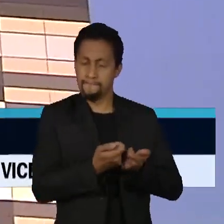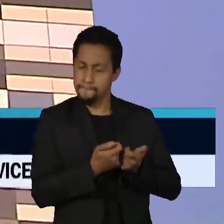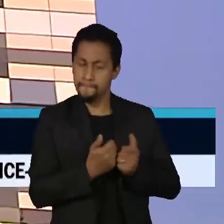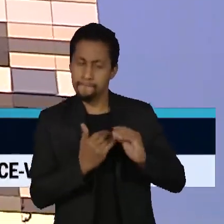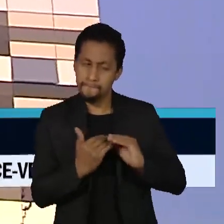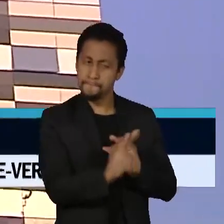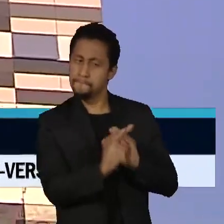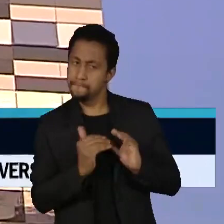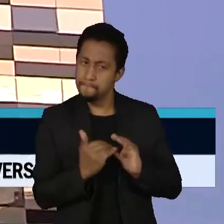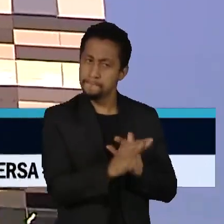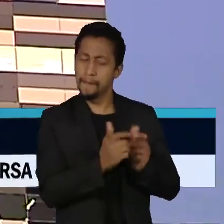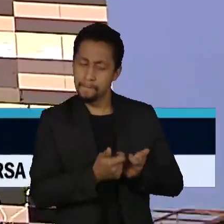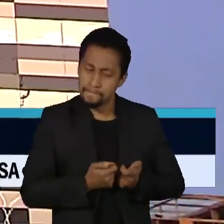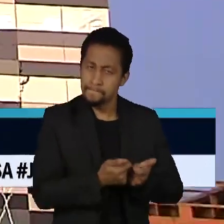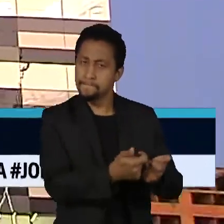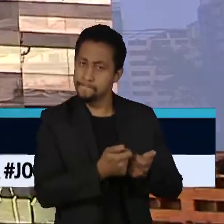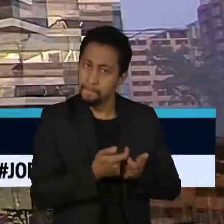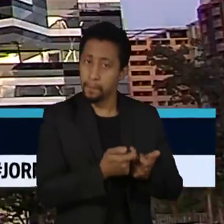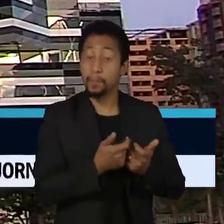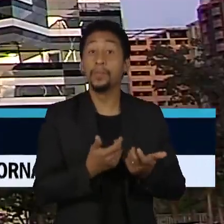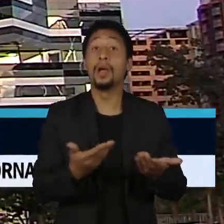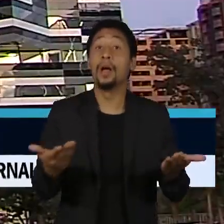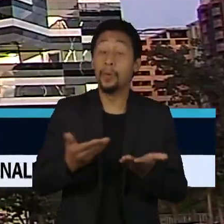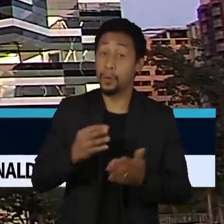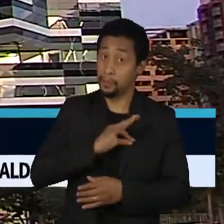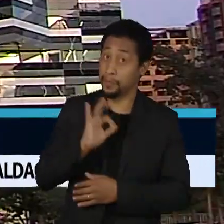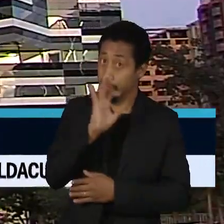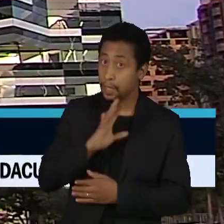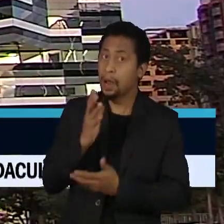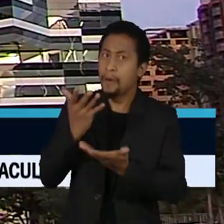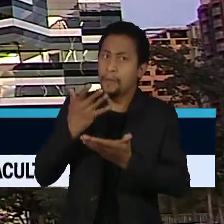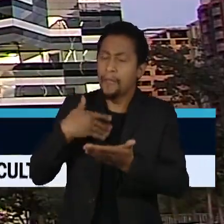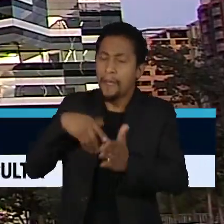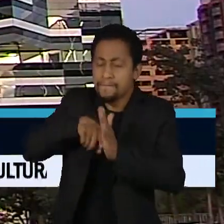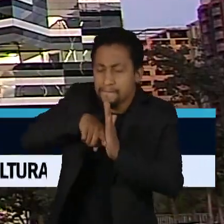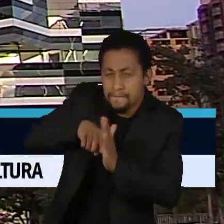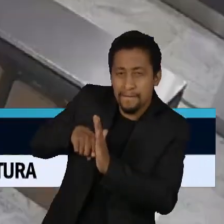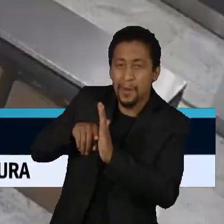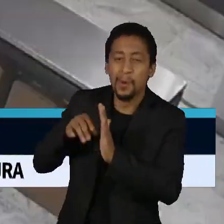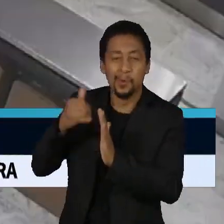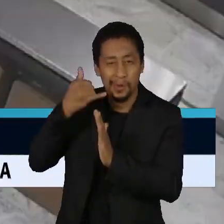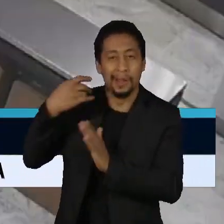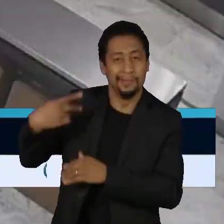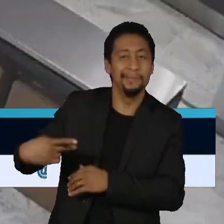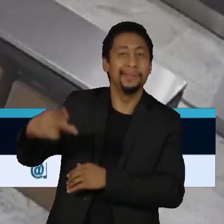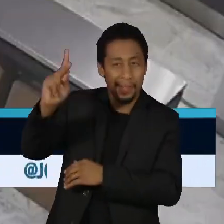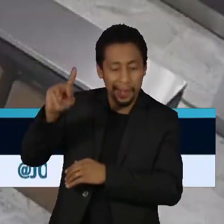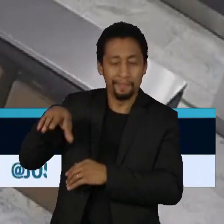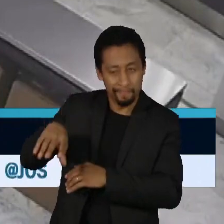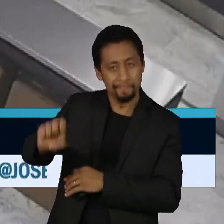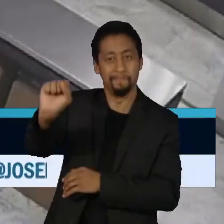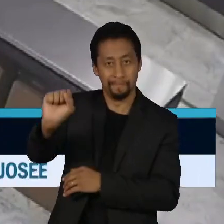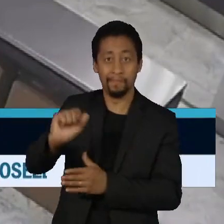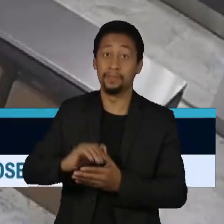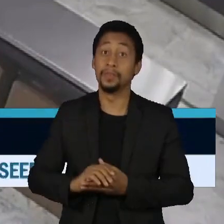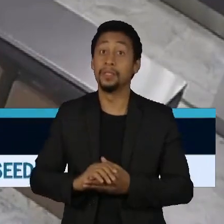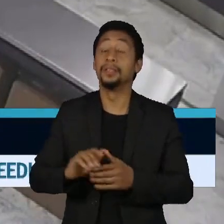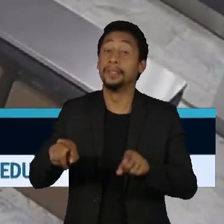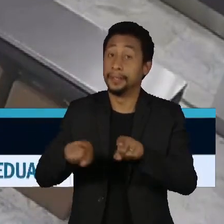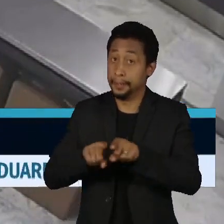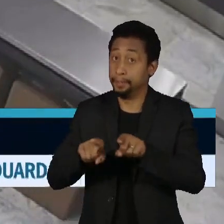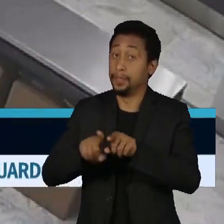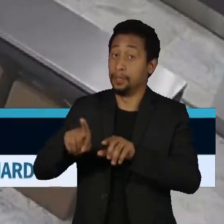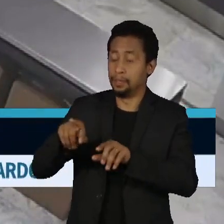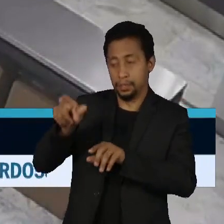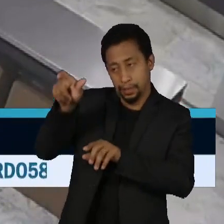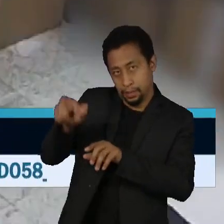essa conversa que os investigadores esperam ter acesso com a apreensão do aparelho. Foi também o ex-ajudante de ordens